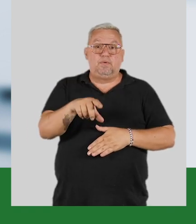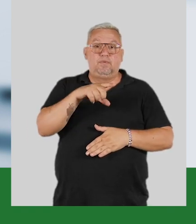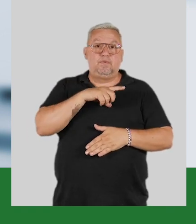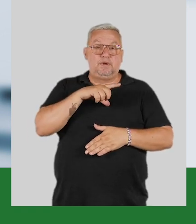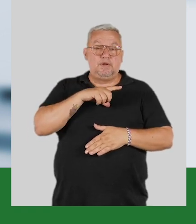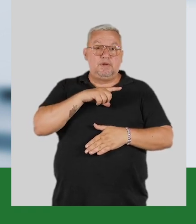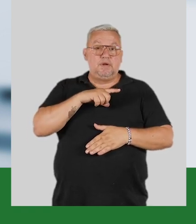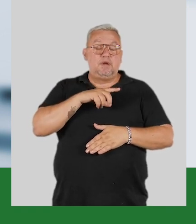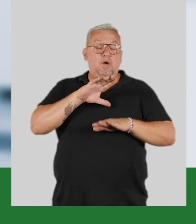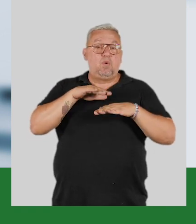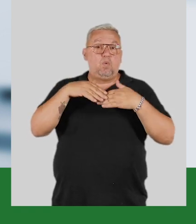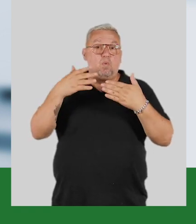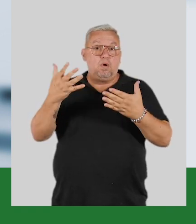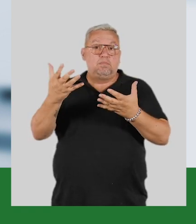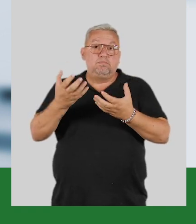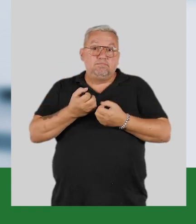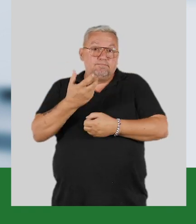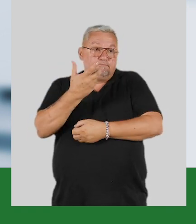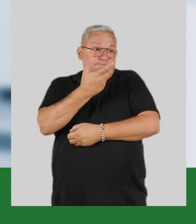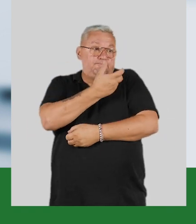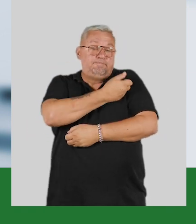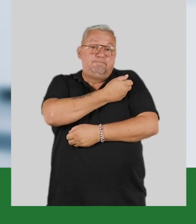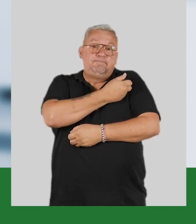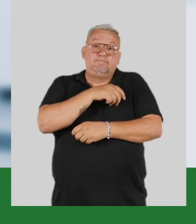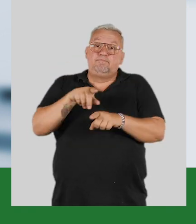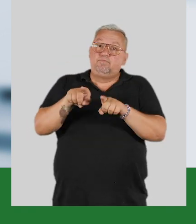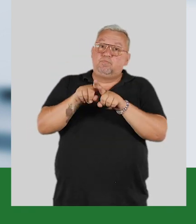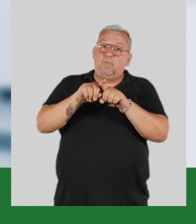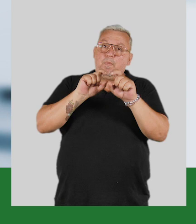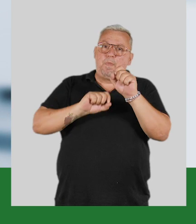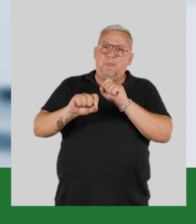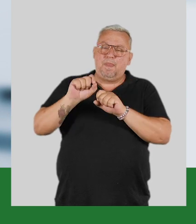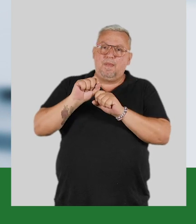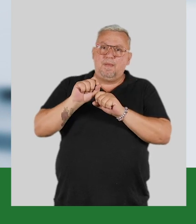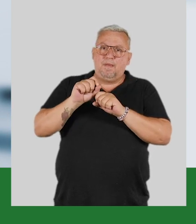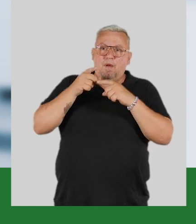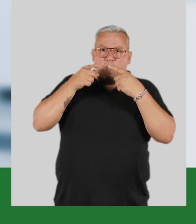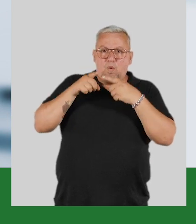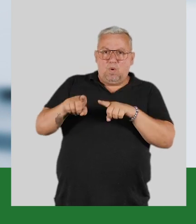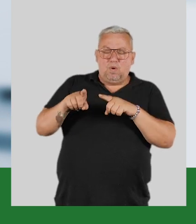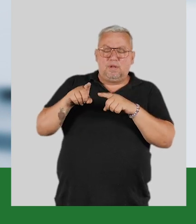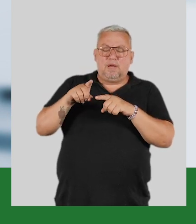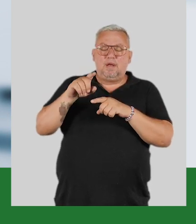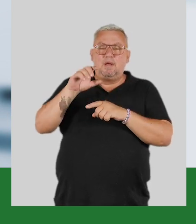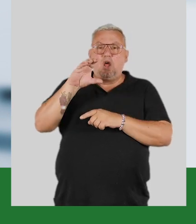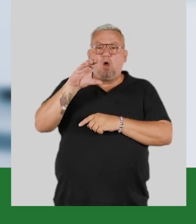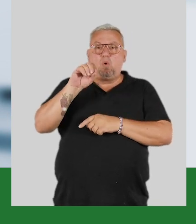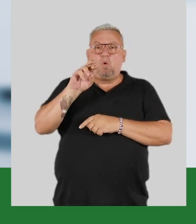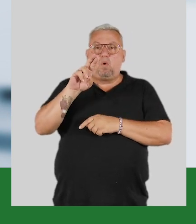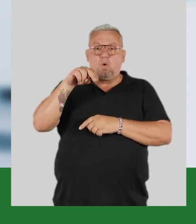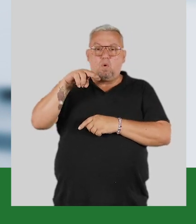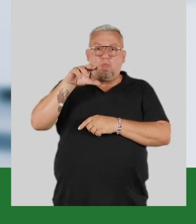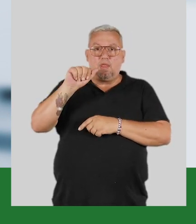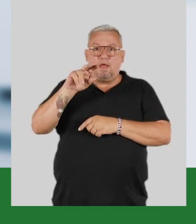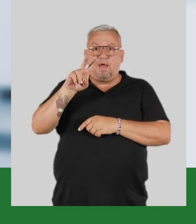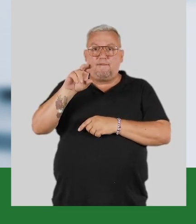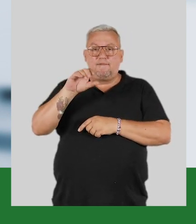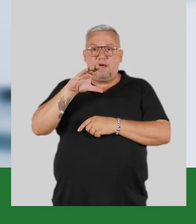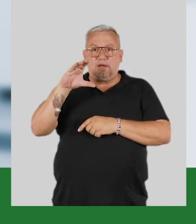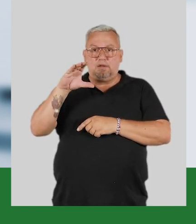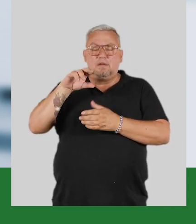teria frente à vacina. Com relação a eventos adversos da Coronavac, é sempre bom lembrar que os estudos clínicos dessa